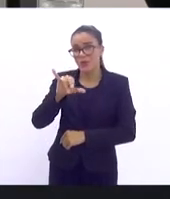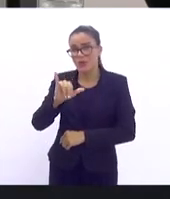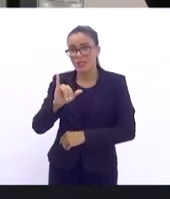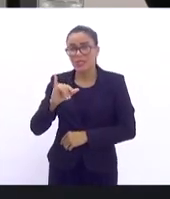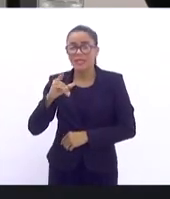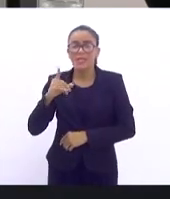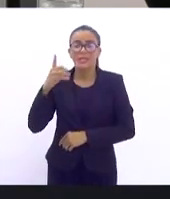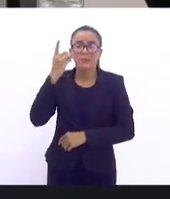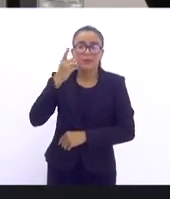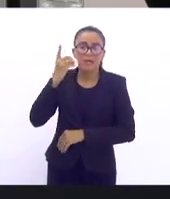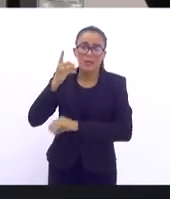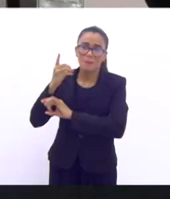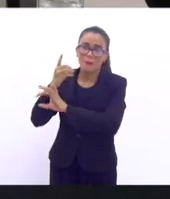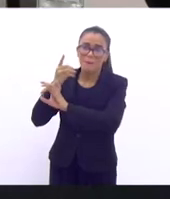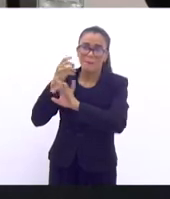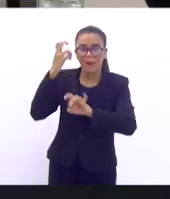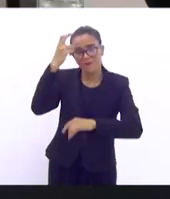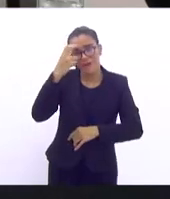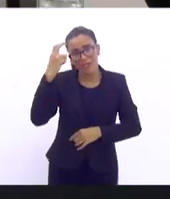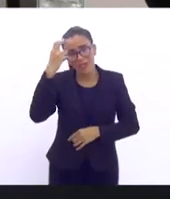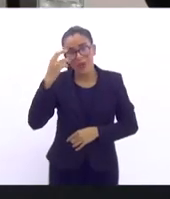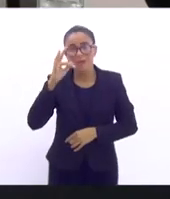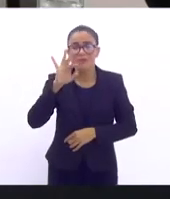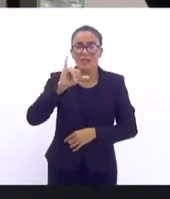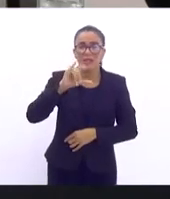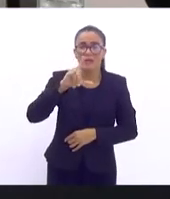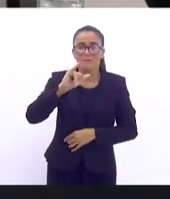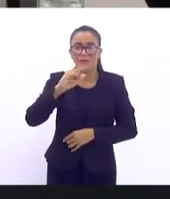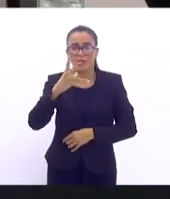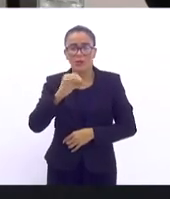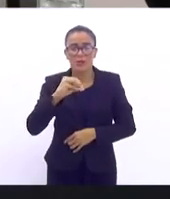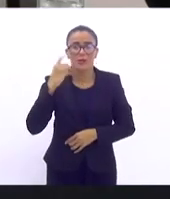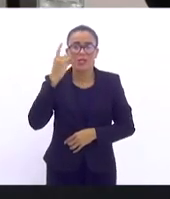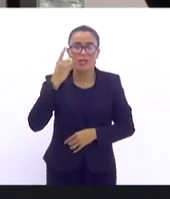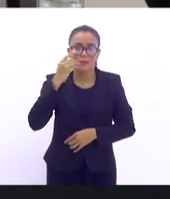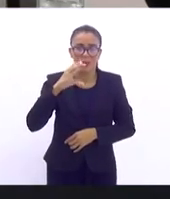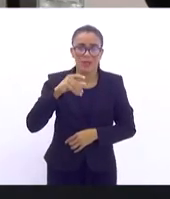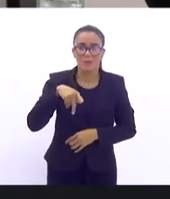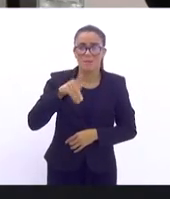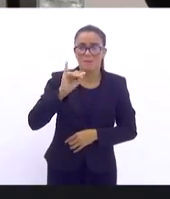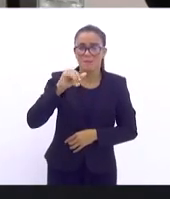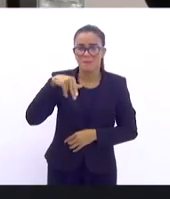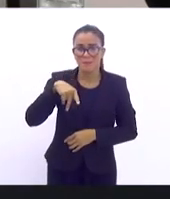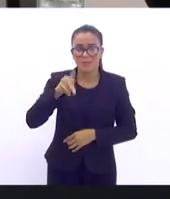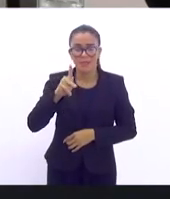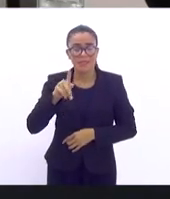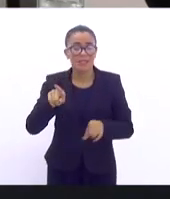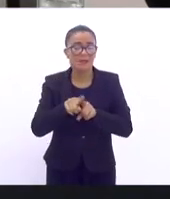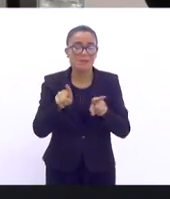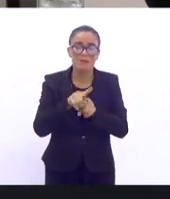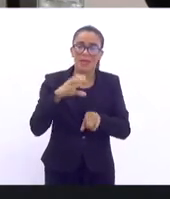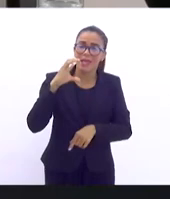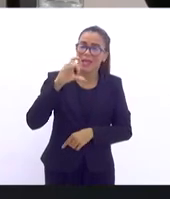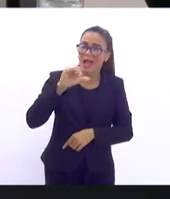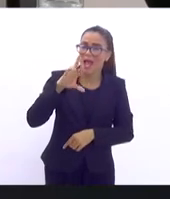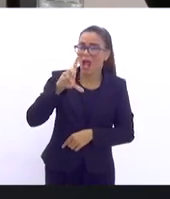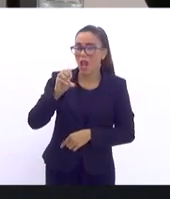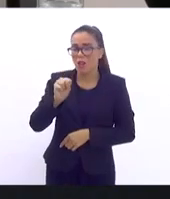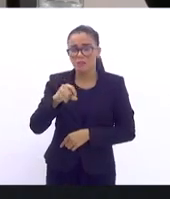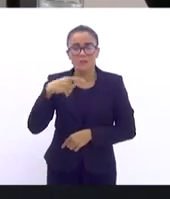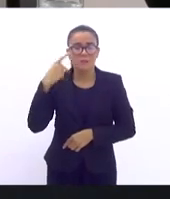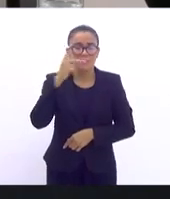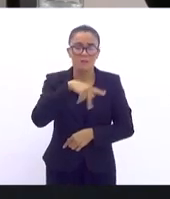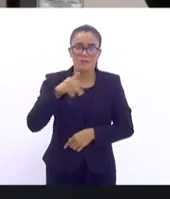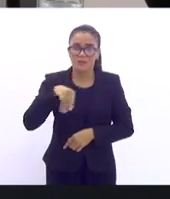Deputado Fred Deputado da Verônica Deputado Filipinho ravis deputado Carlos Mickey deputada Célia Jordão Deputado Flávio Serafim Deputado